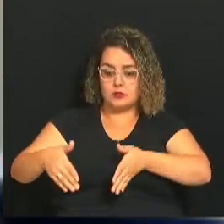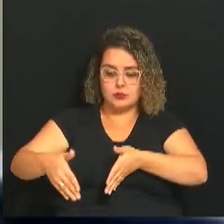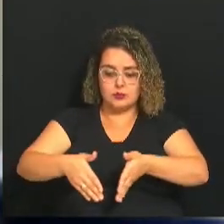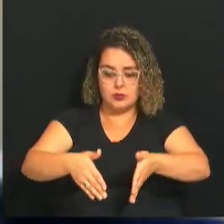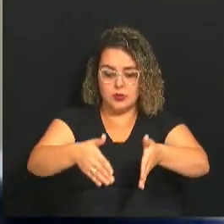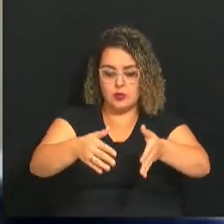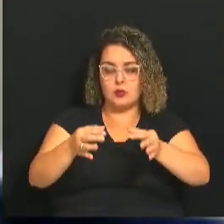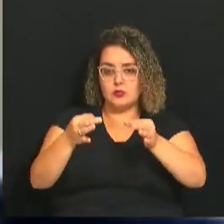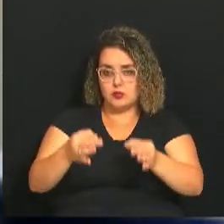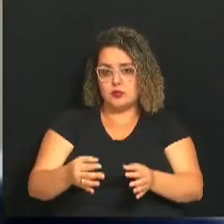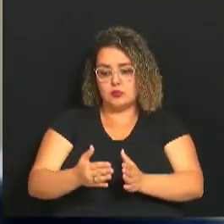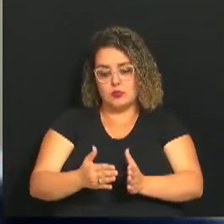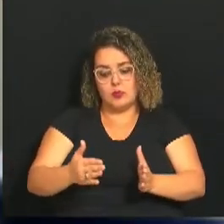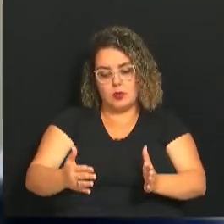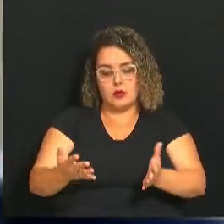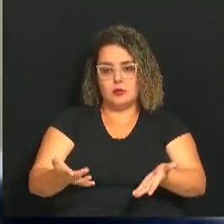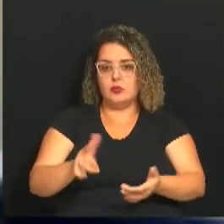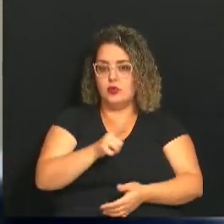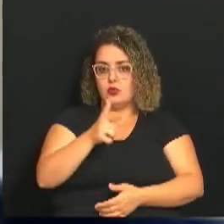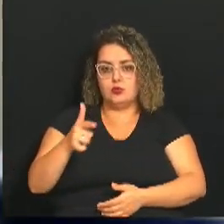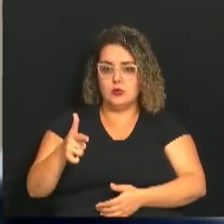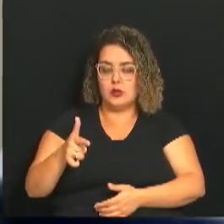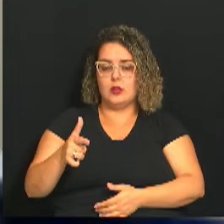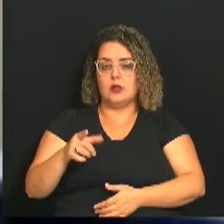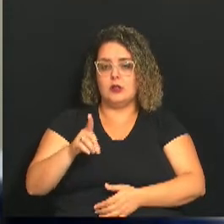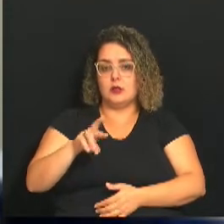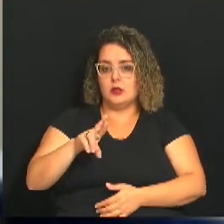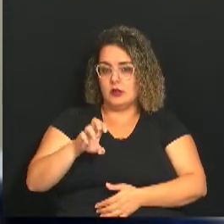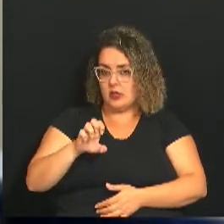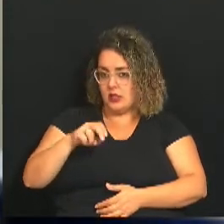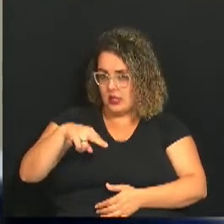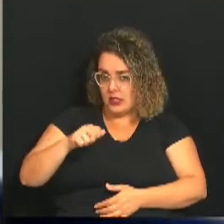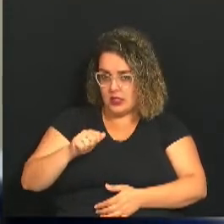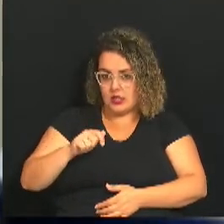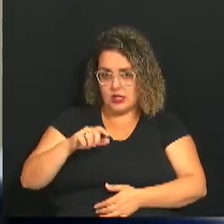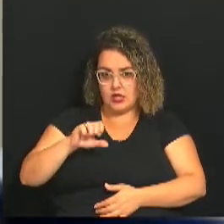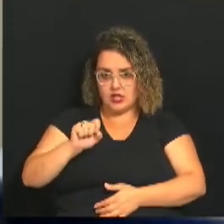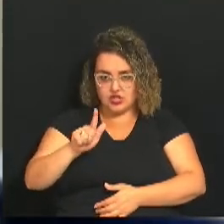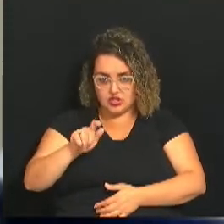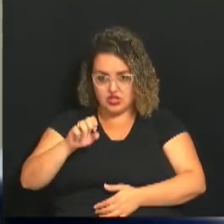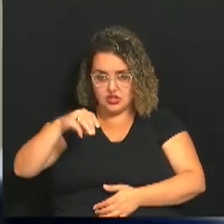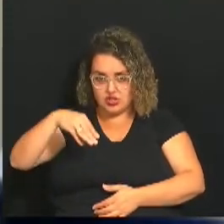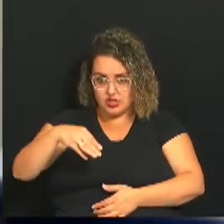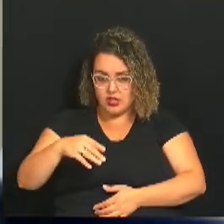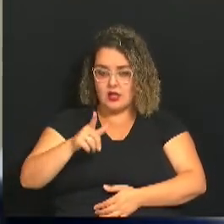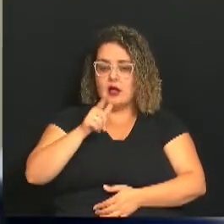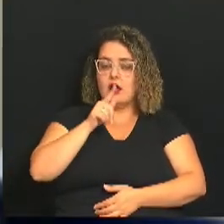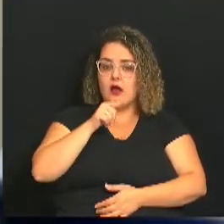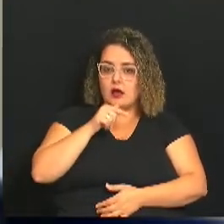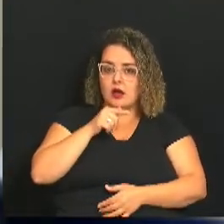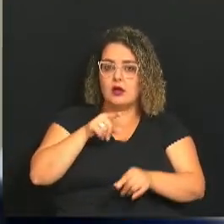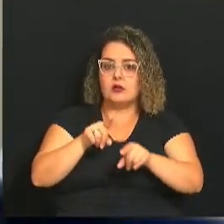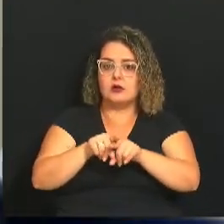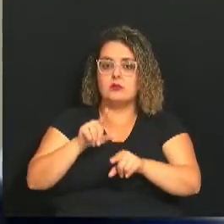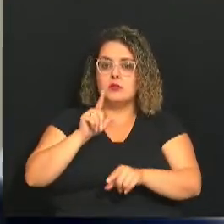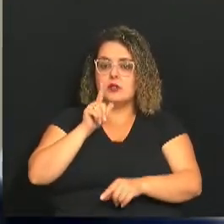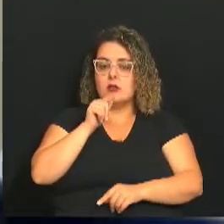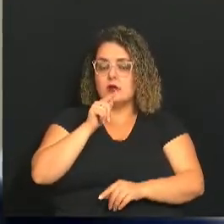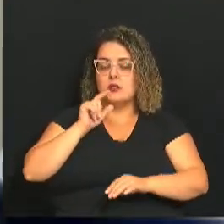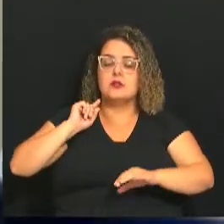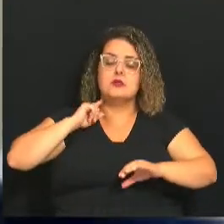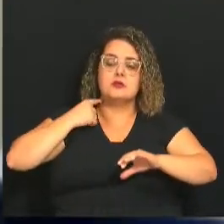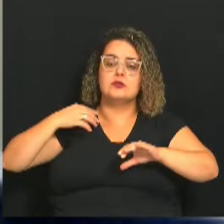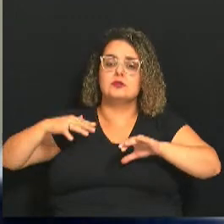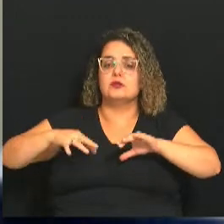não tem um sistema de drenagem, né? De água, de esgoto. Então, isso vai provocando e vai acumulando, né? Em